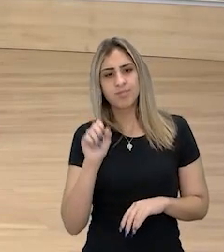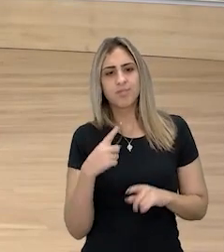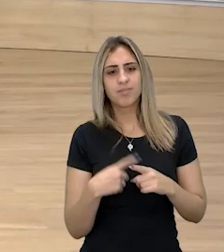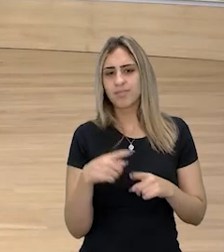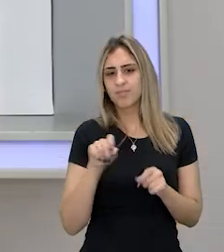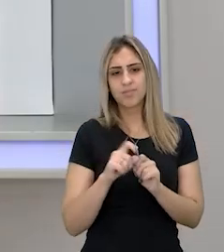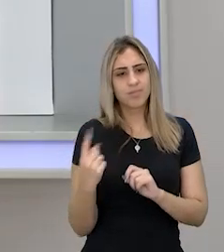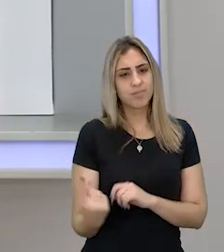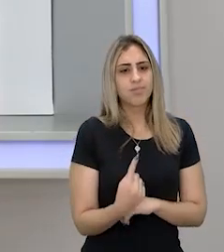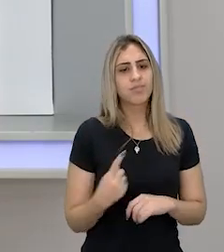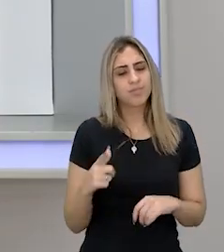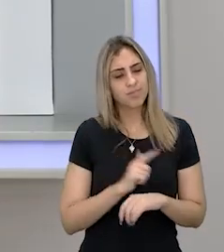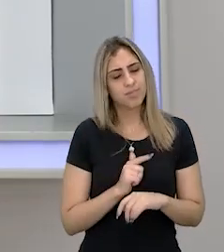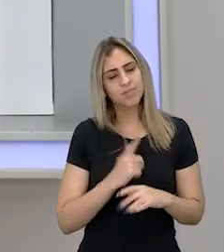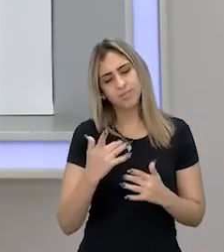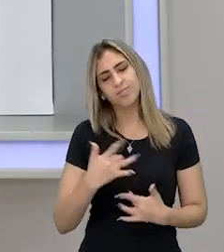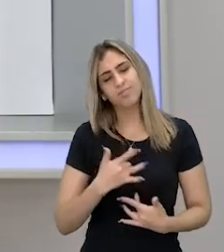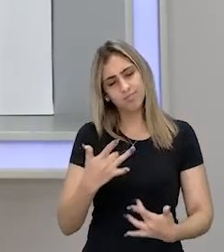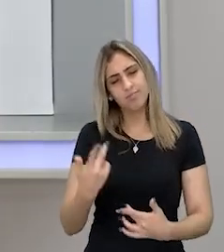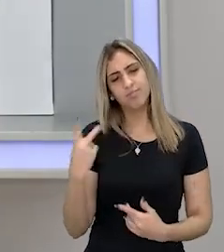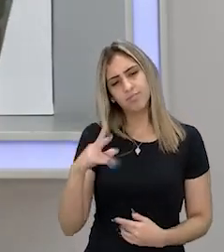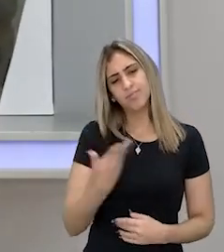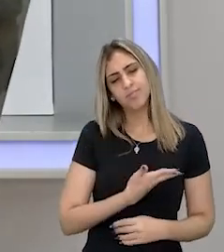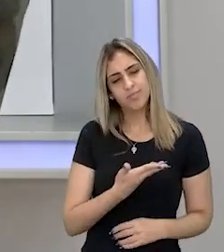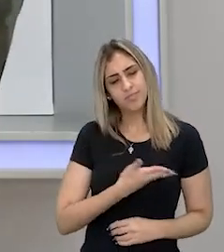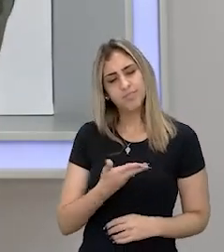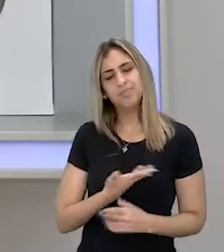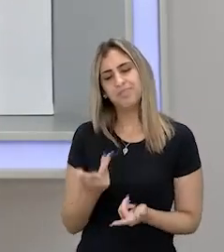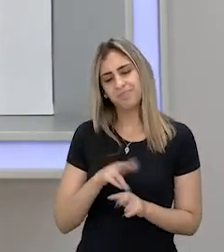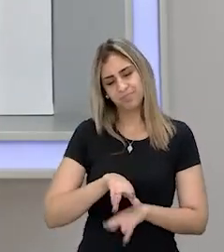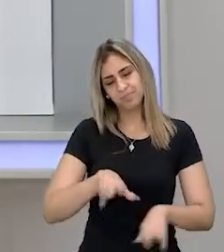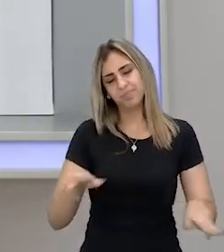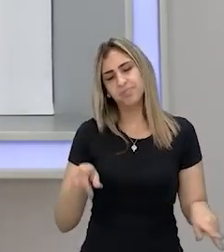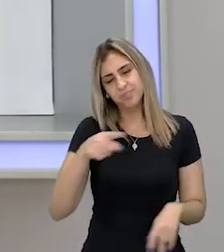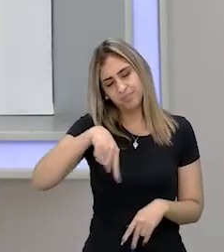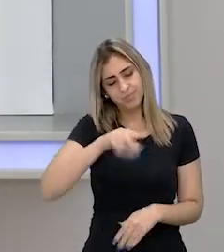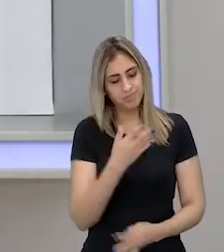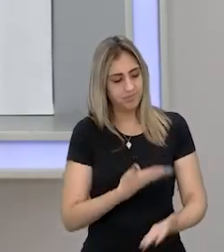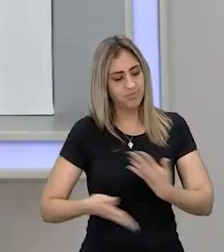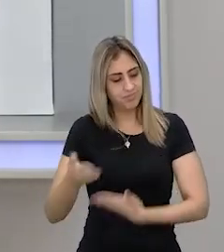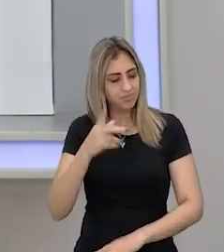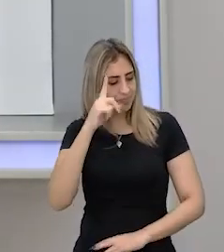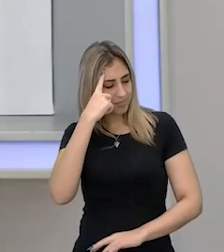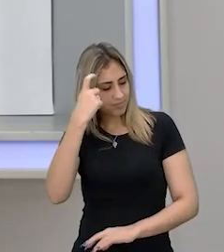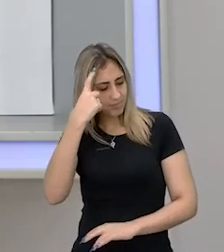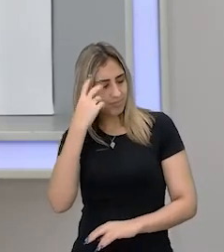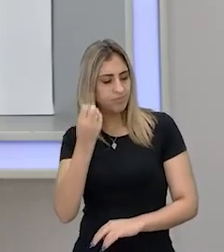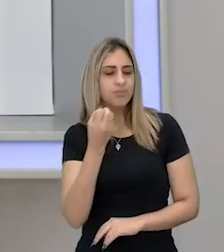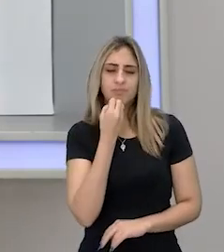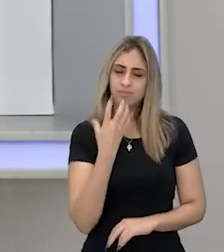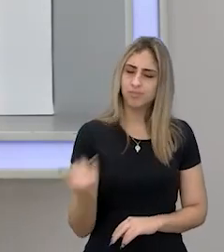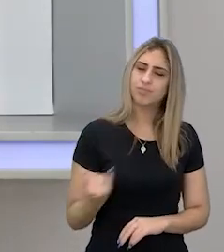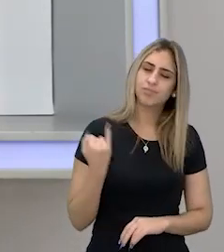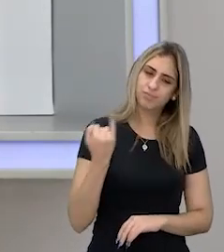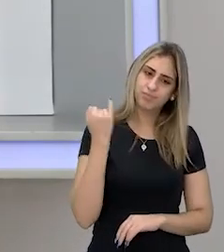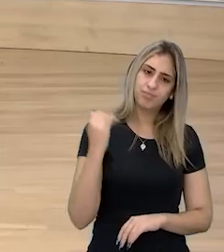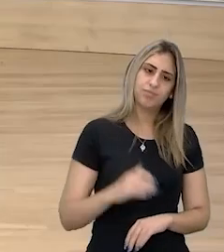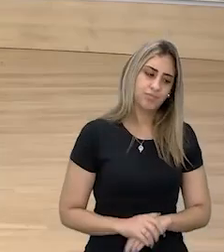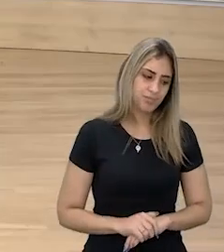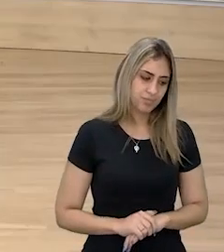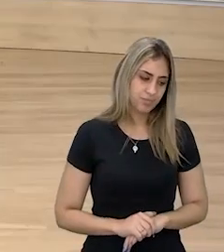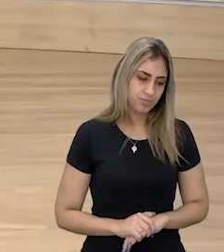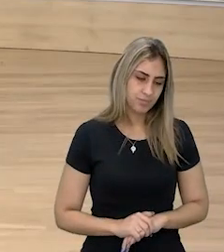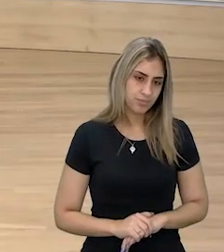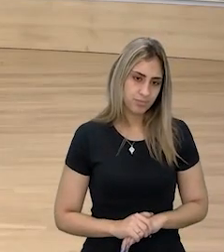faz sozinho, né? Você tem a sociabilização, você tem seus amigos, tal, você troca ideias, né? Então é muito importante, muito, né? Muito legal. E rir,